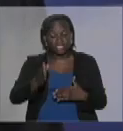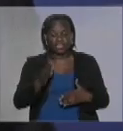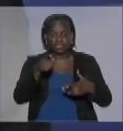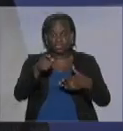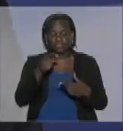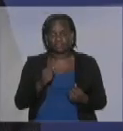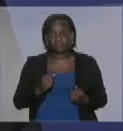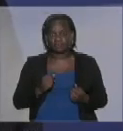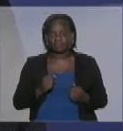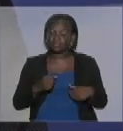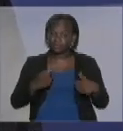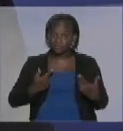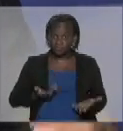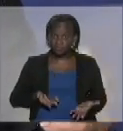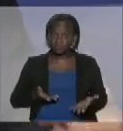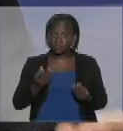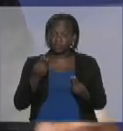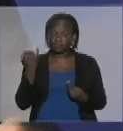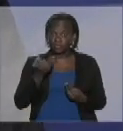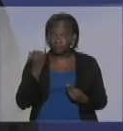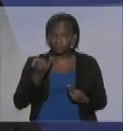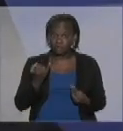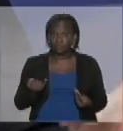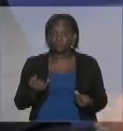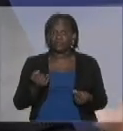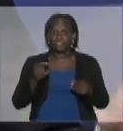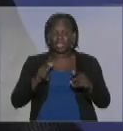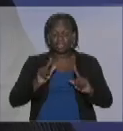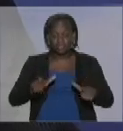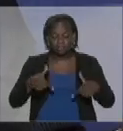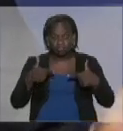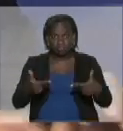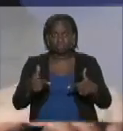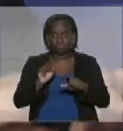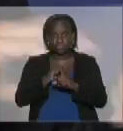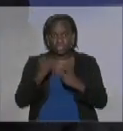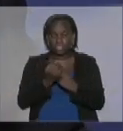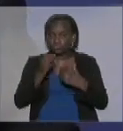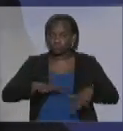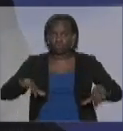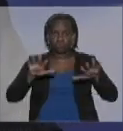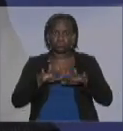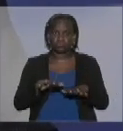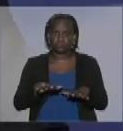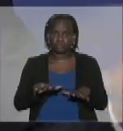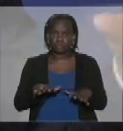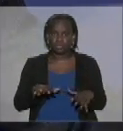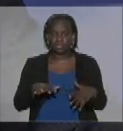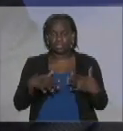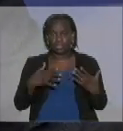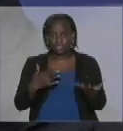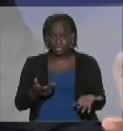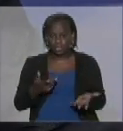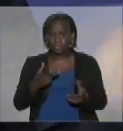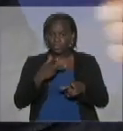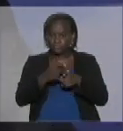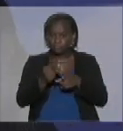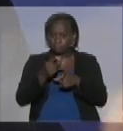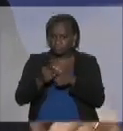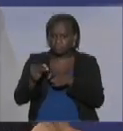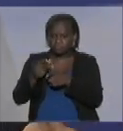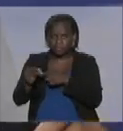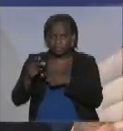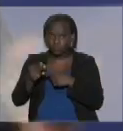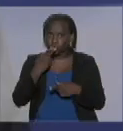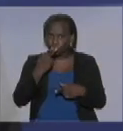reto com essas crianças, entendeu? Então, é muito importante. E é uma ação da sociedade de uma maneira geral. Só vem se